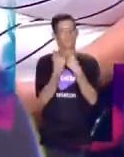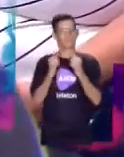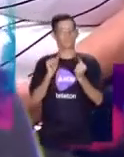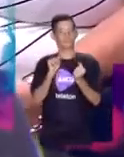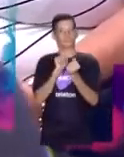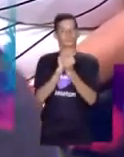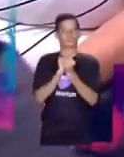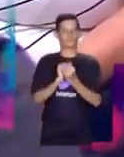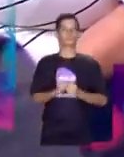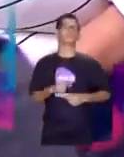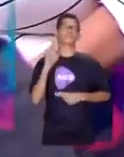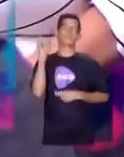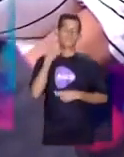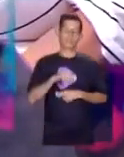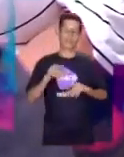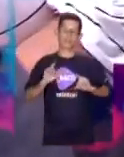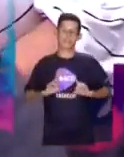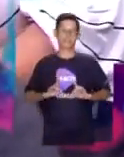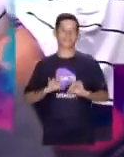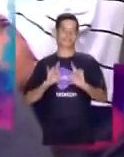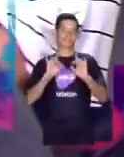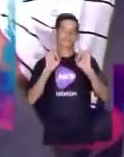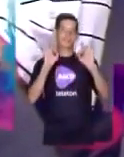aqui é muito especial.